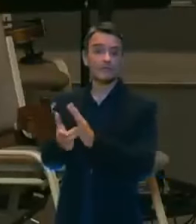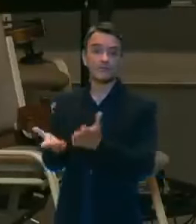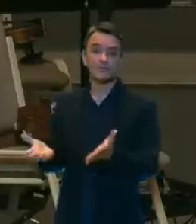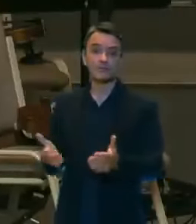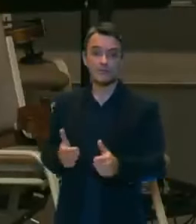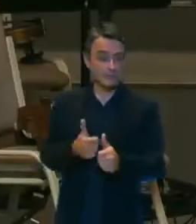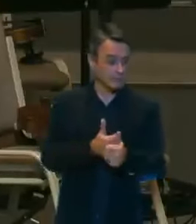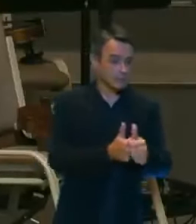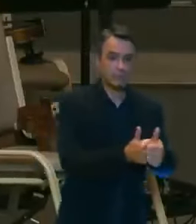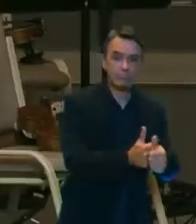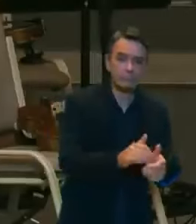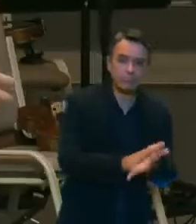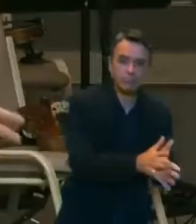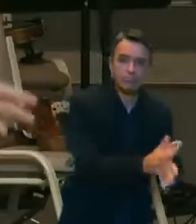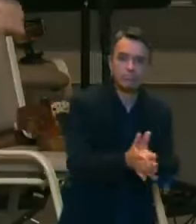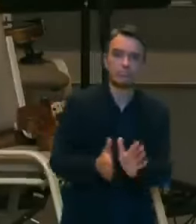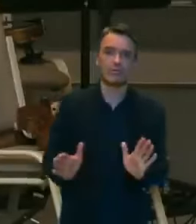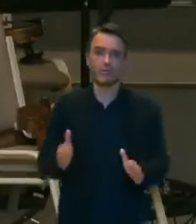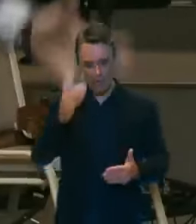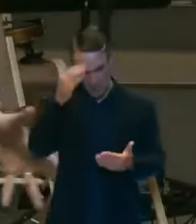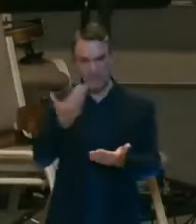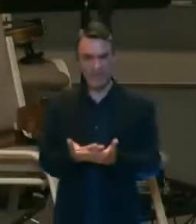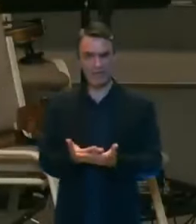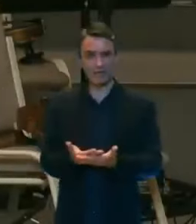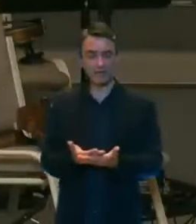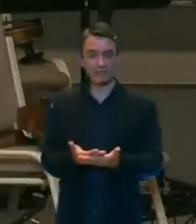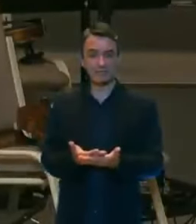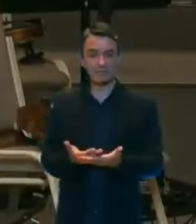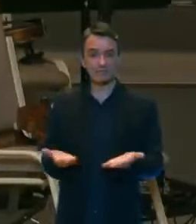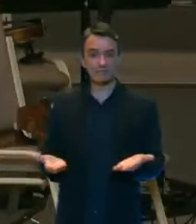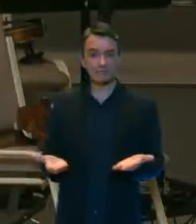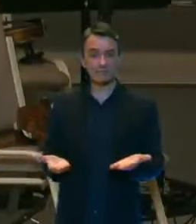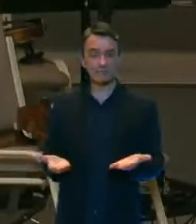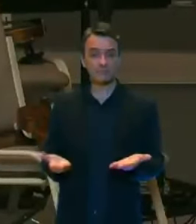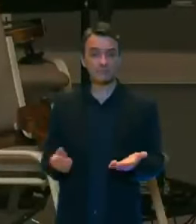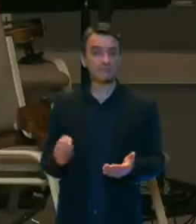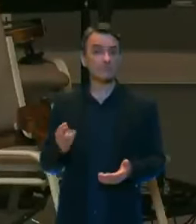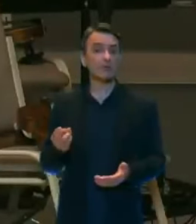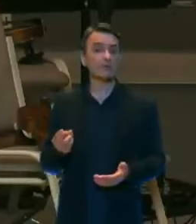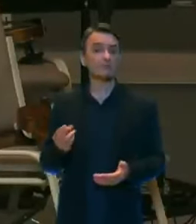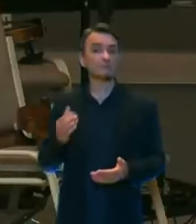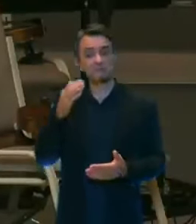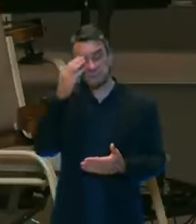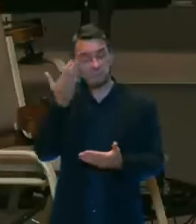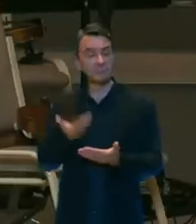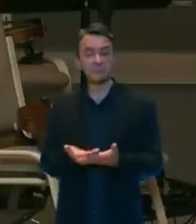Eu creio ou não creio na provisão de Deus.